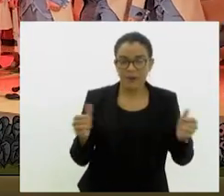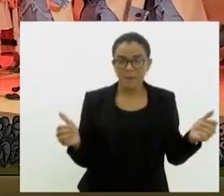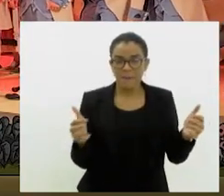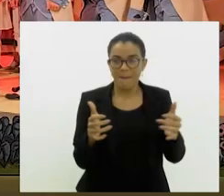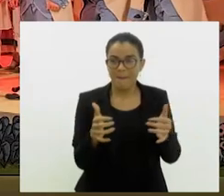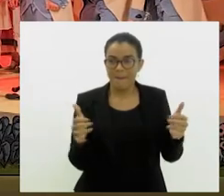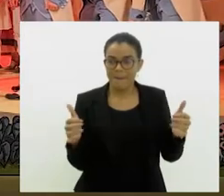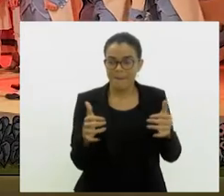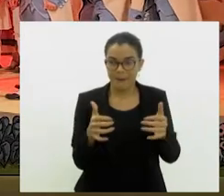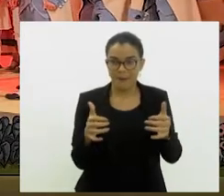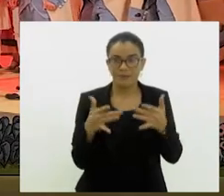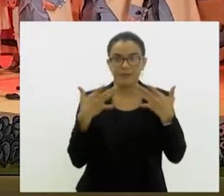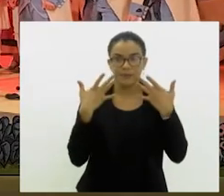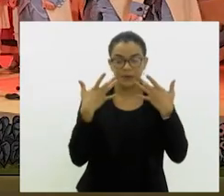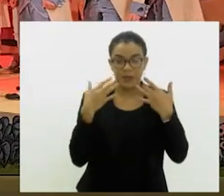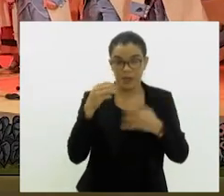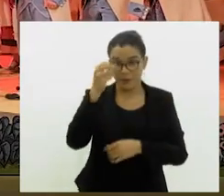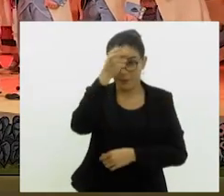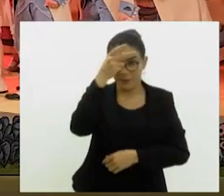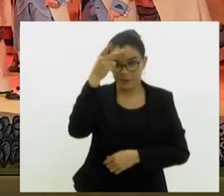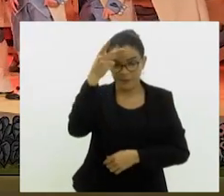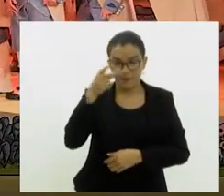do Teatro Municipal.